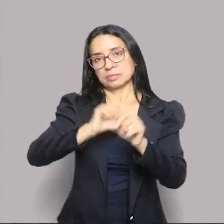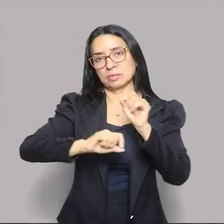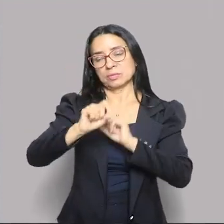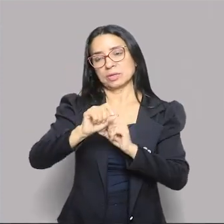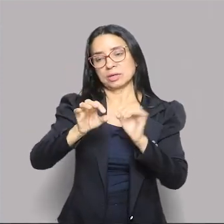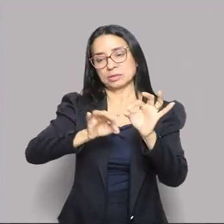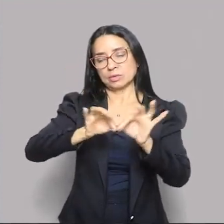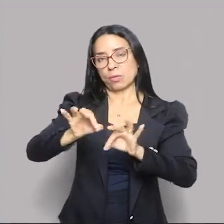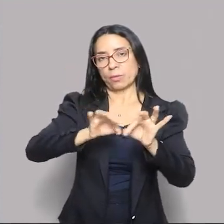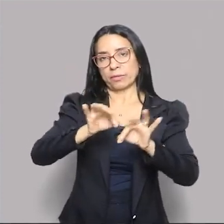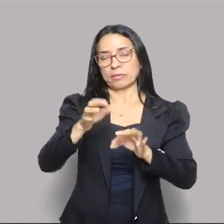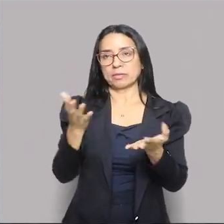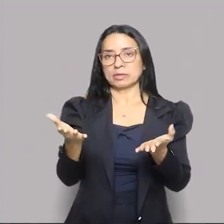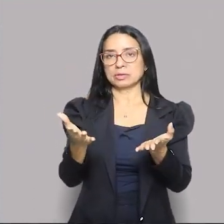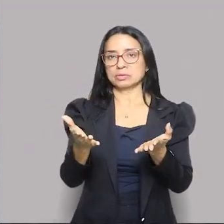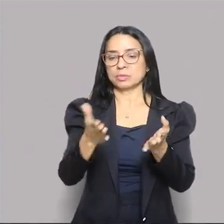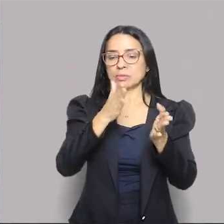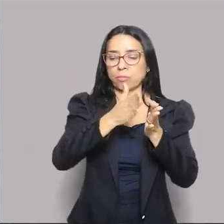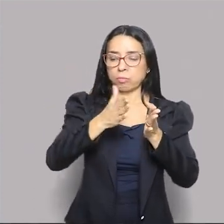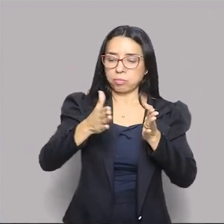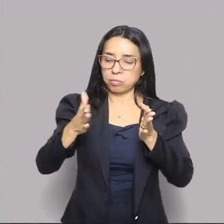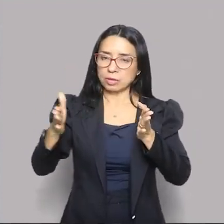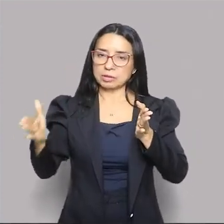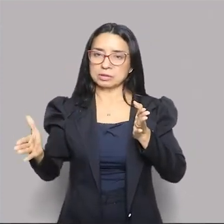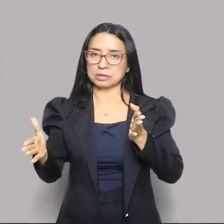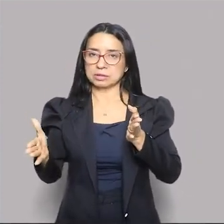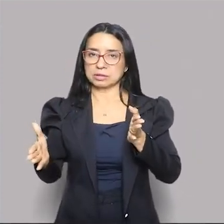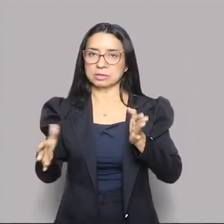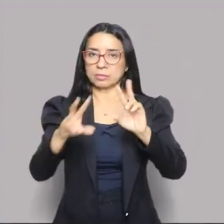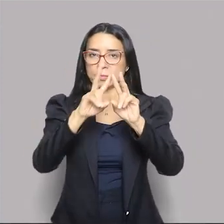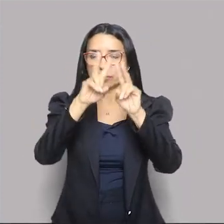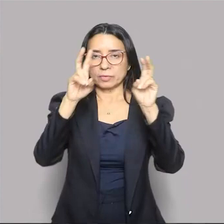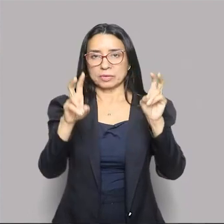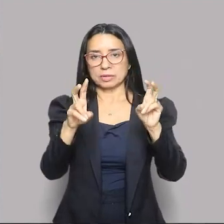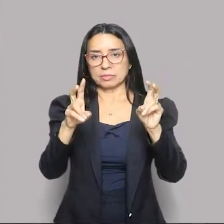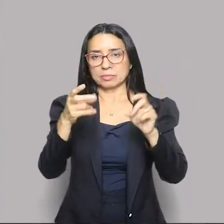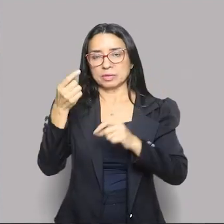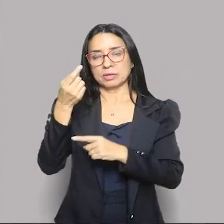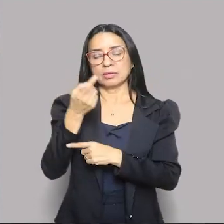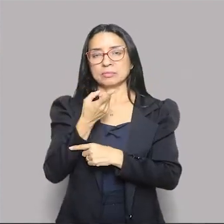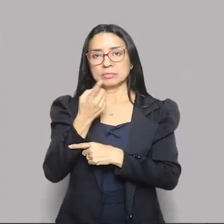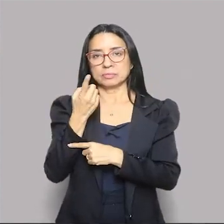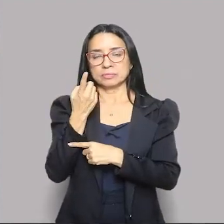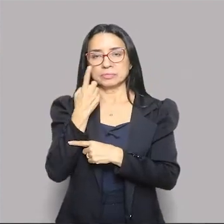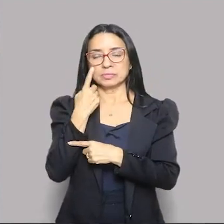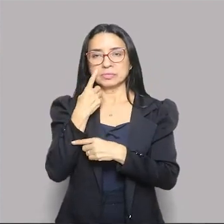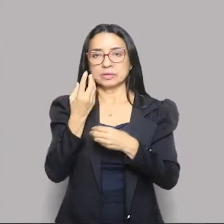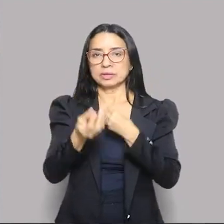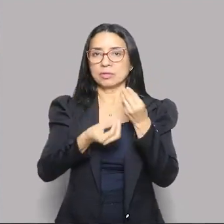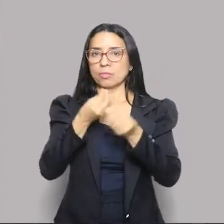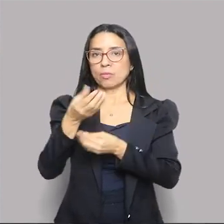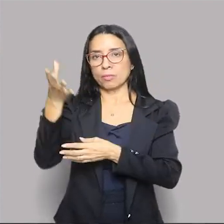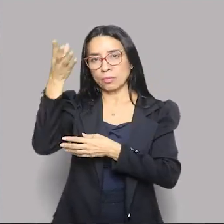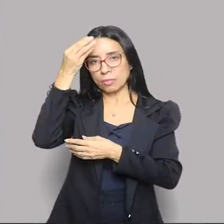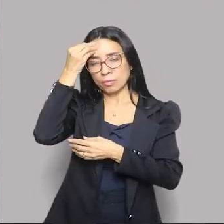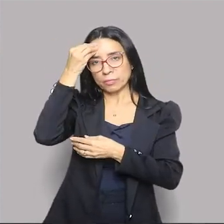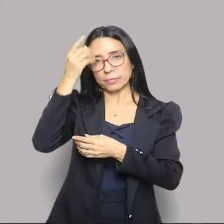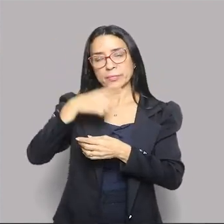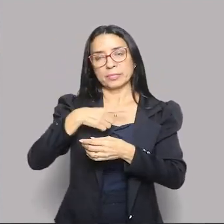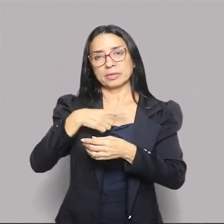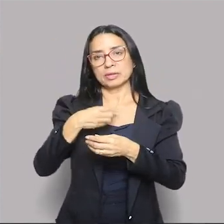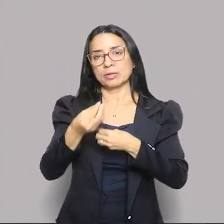essas organizações seriadas, né, por eixos. Você vai ver como a sua cabeça vai ter maior capacidade